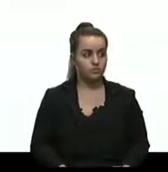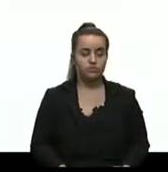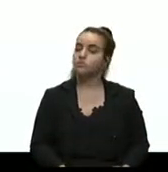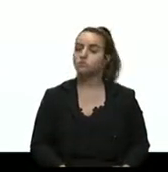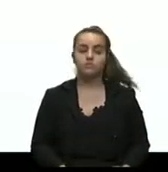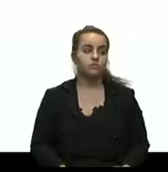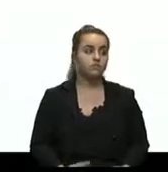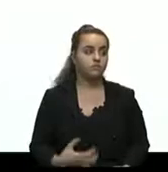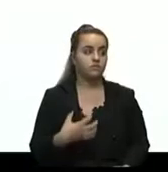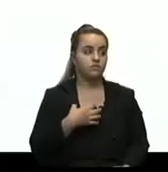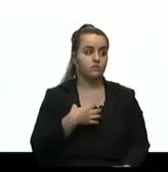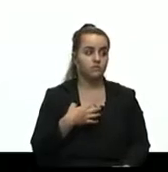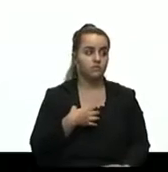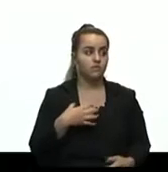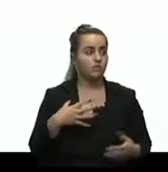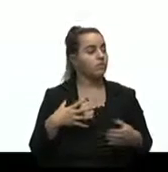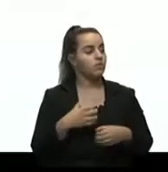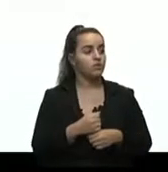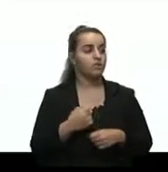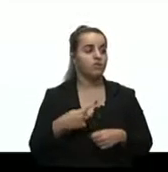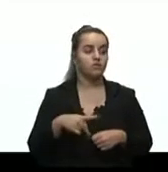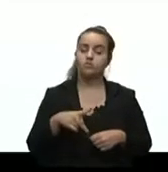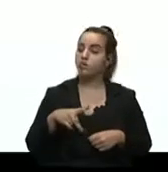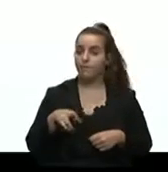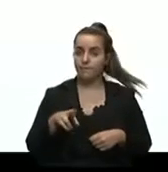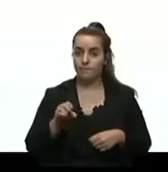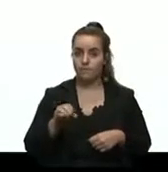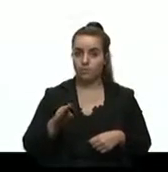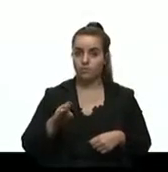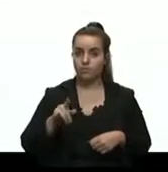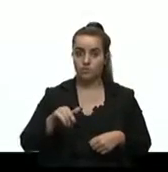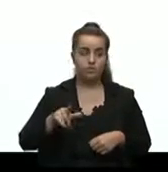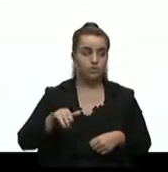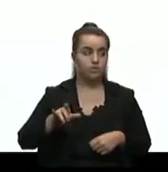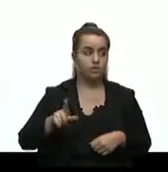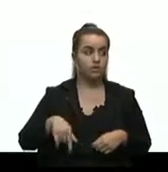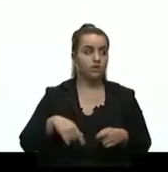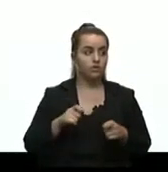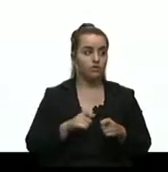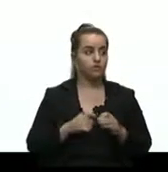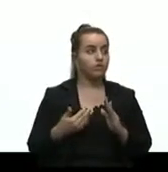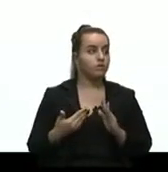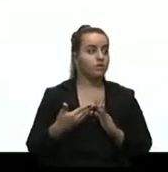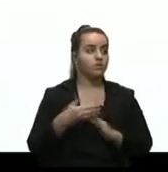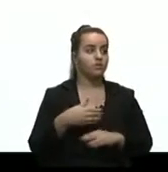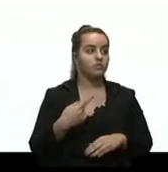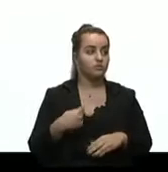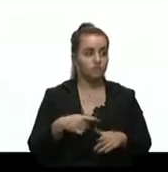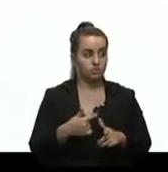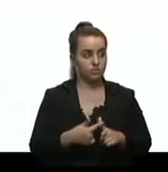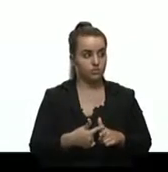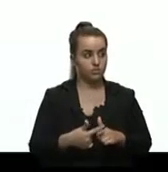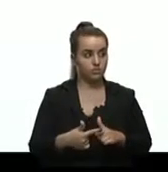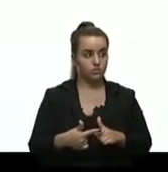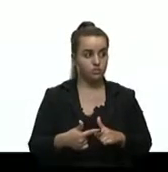Assim, o cálculo da probabilidade será determinado por meio da divisão